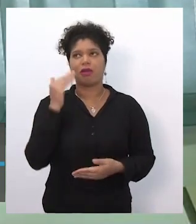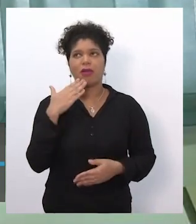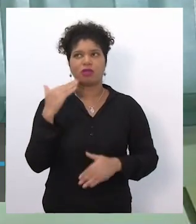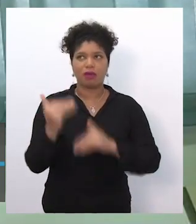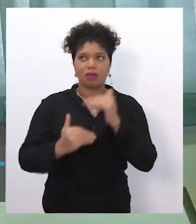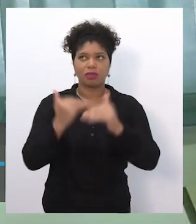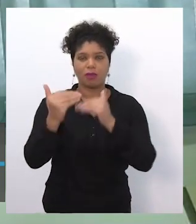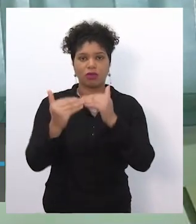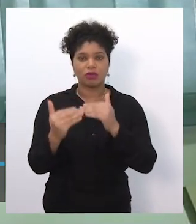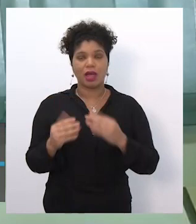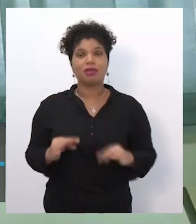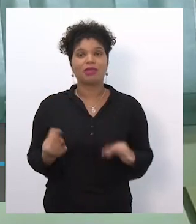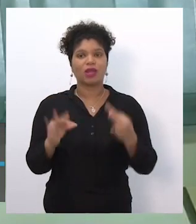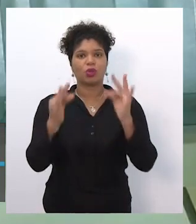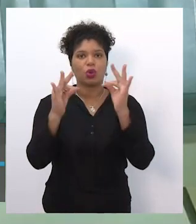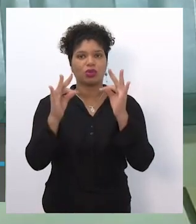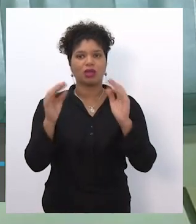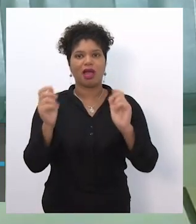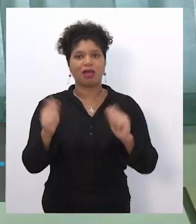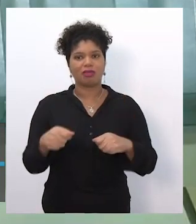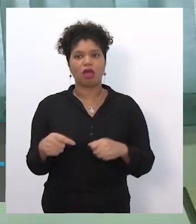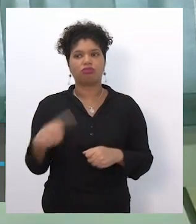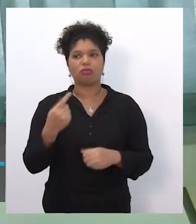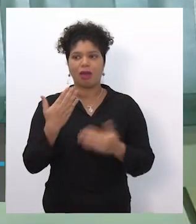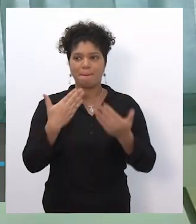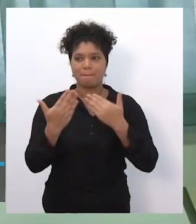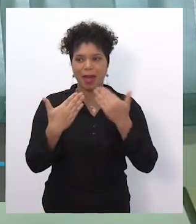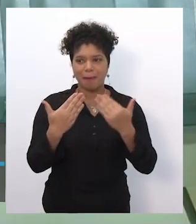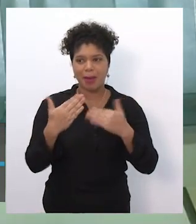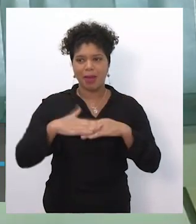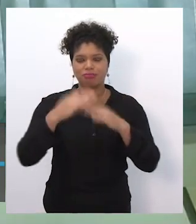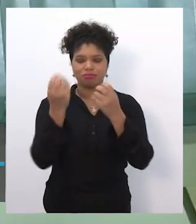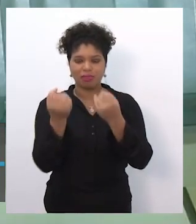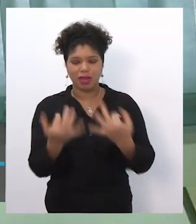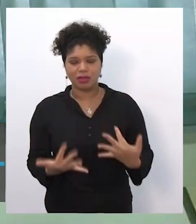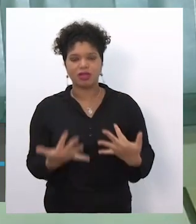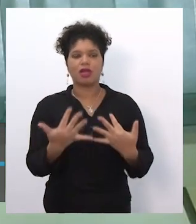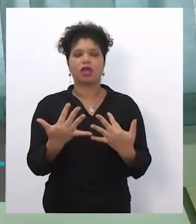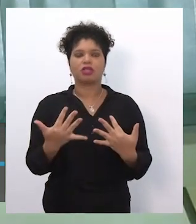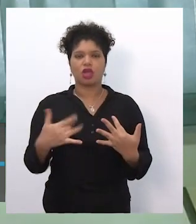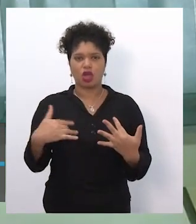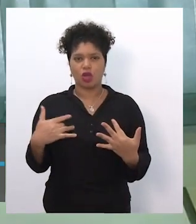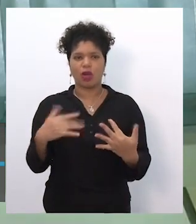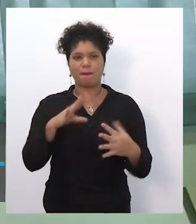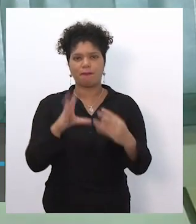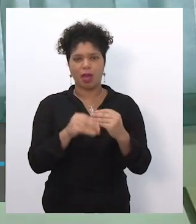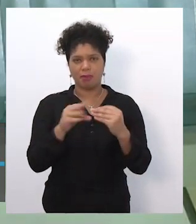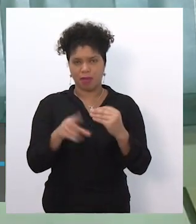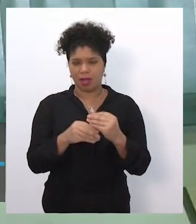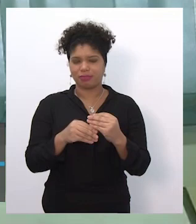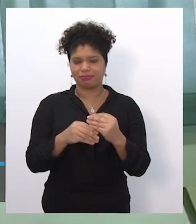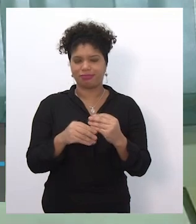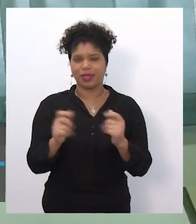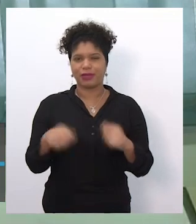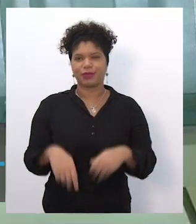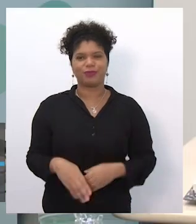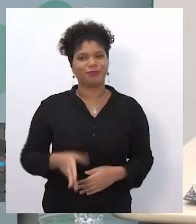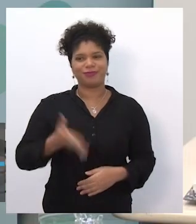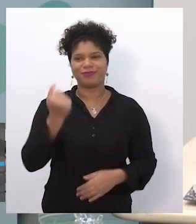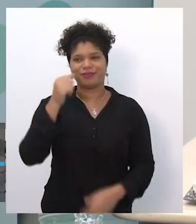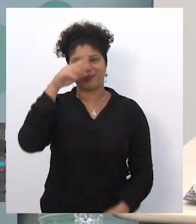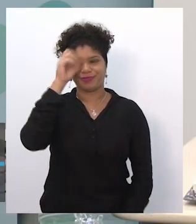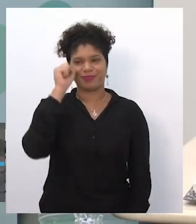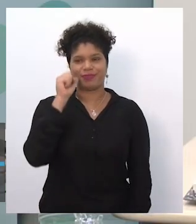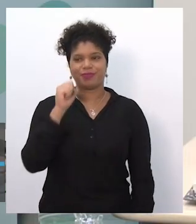desenvolvimento tecnológico, que a gente possa bater um papo, né, explicar um pouquinho mais desses componentes. Então vamos lá, meninos.